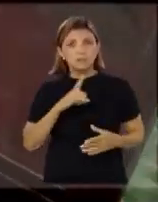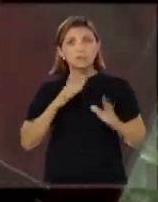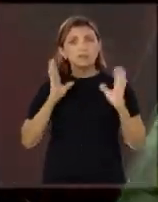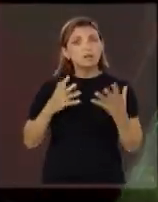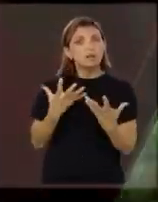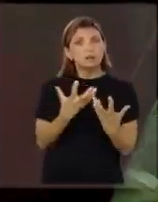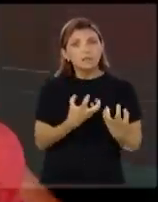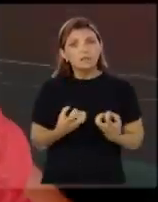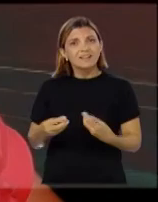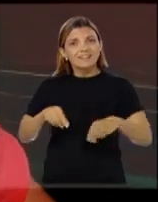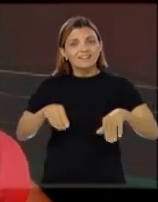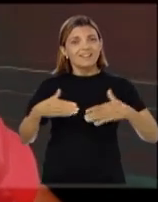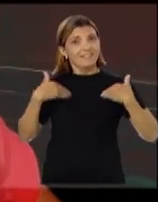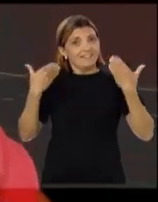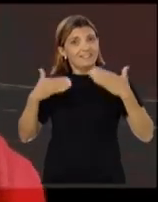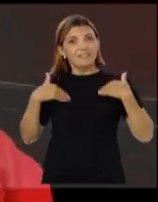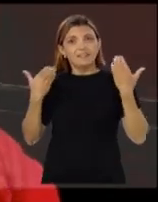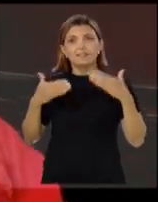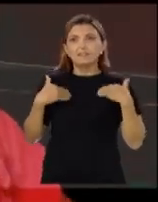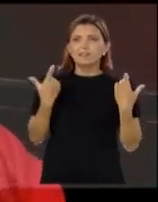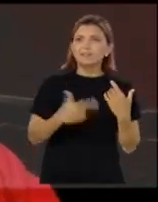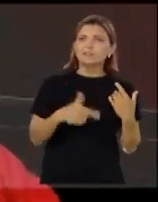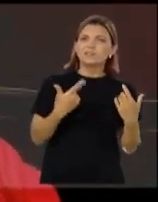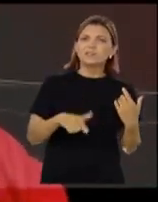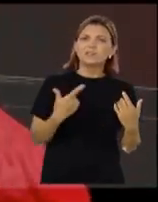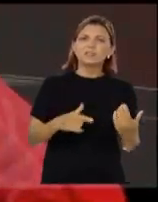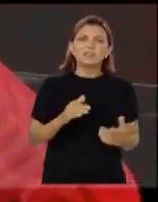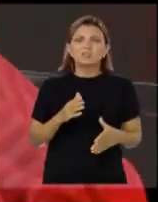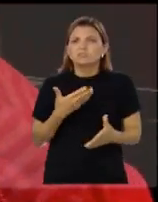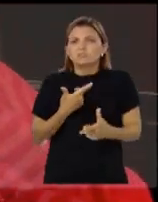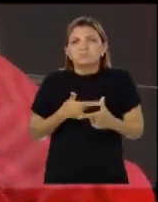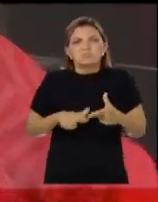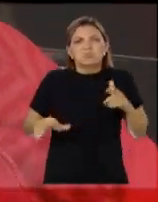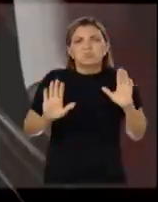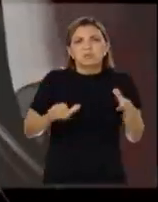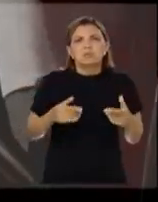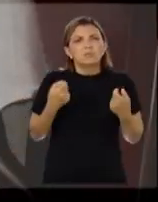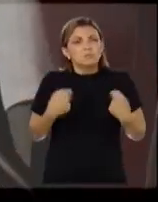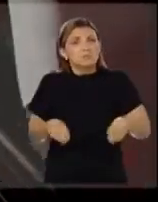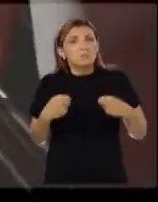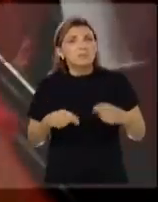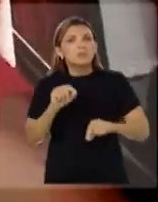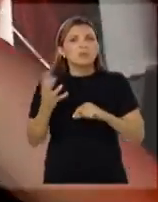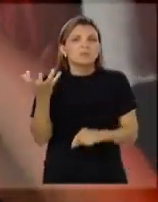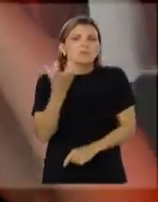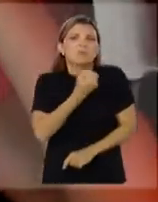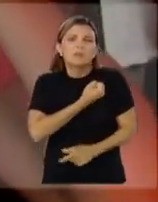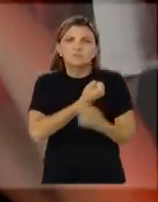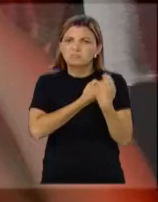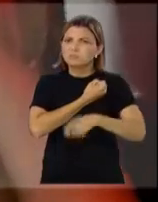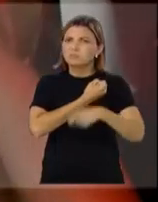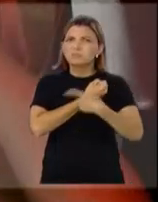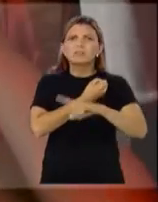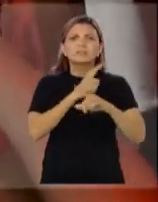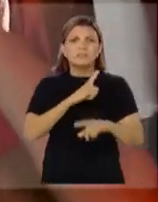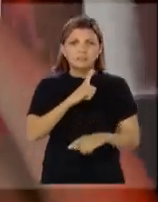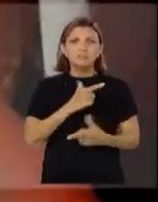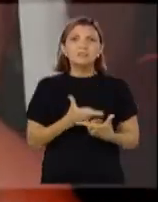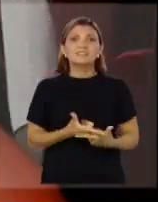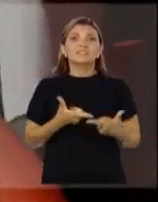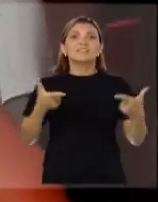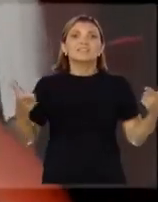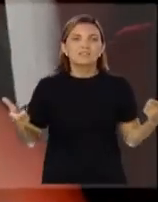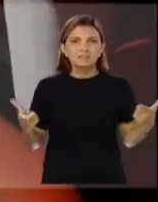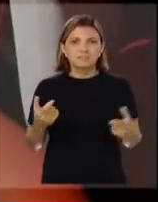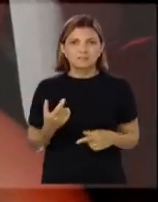conforte. Mas na terra com alegria, não existe quem se entorte. Não precisa-se de mágoa, pois